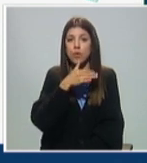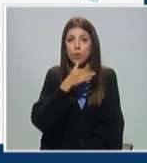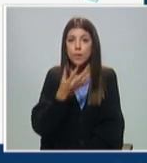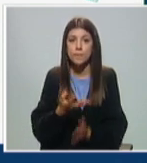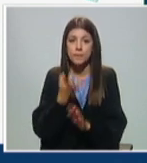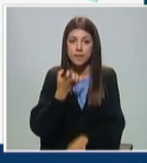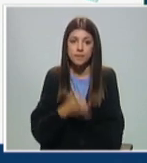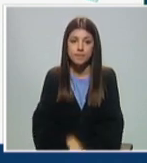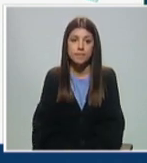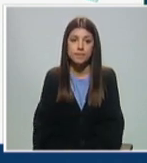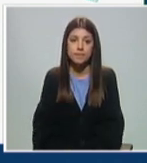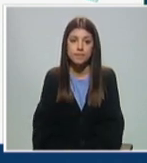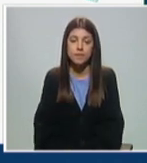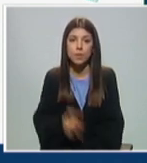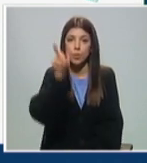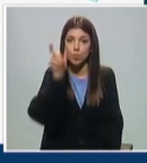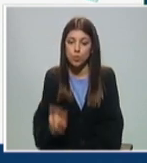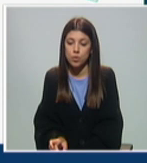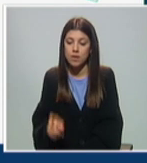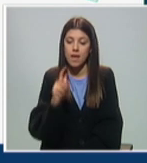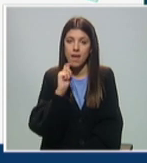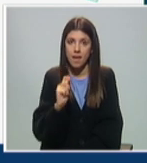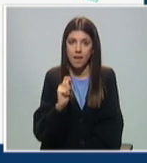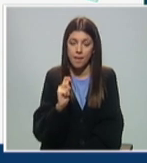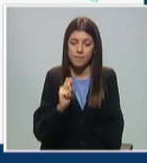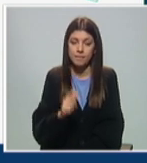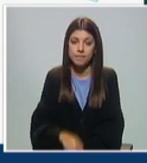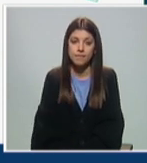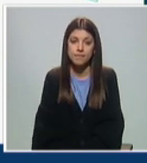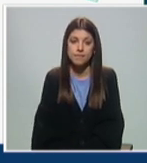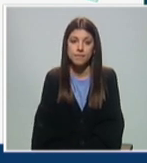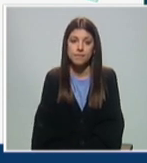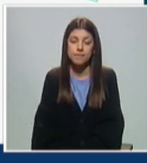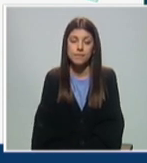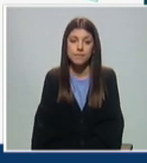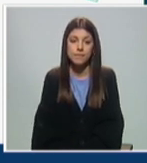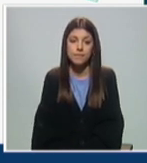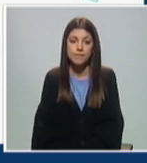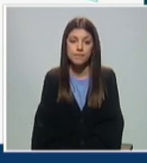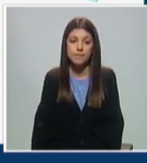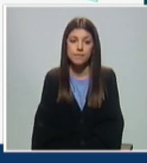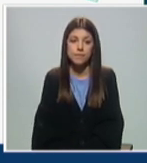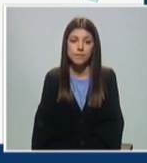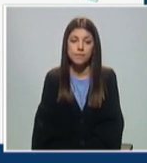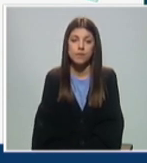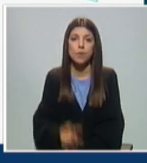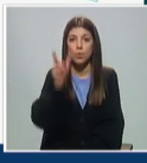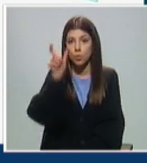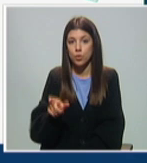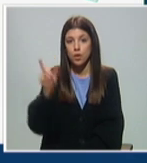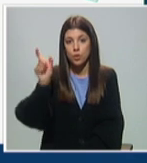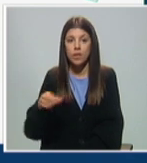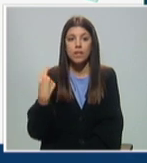selecionei a coluna E. Então as colunas são organizadas por letras. Agora